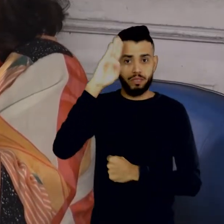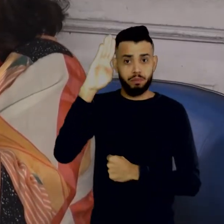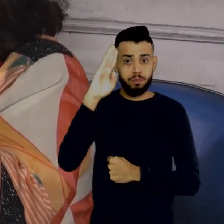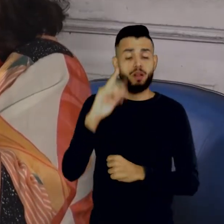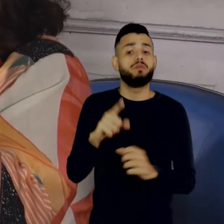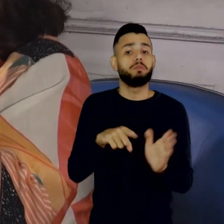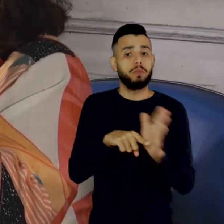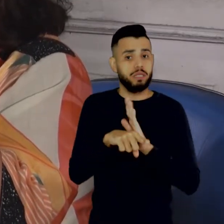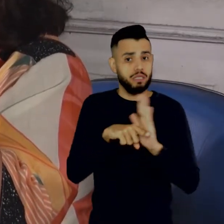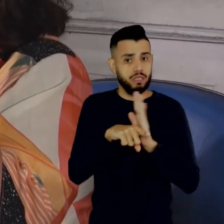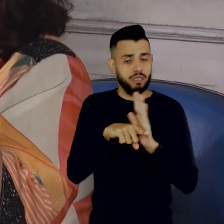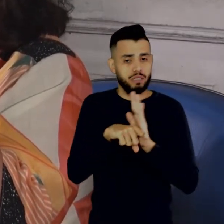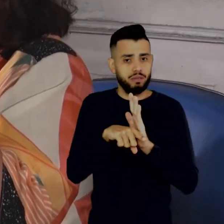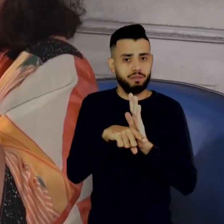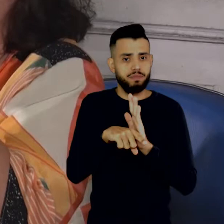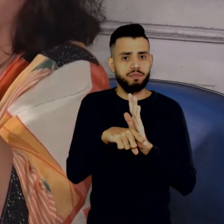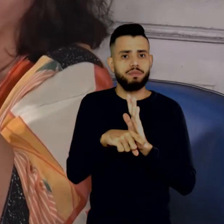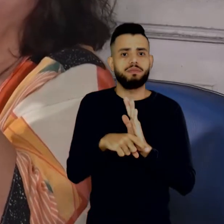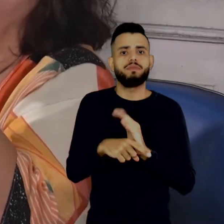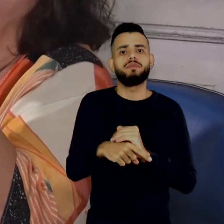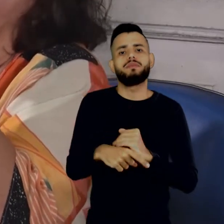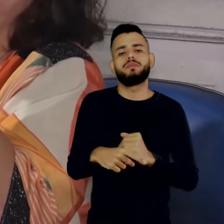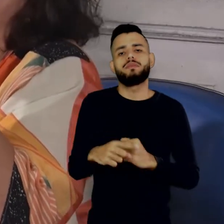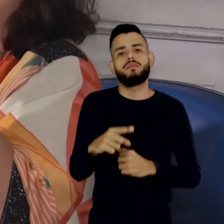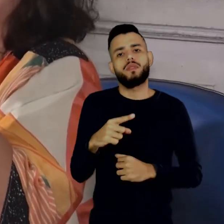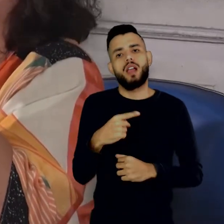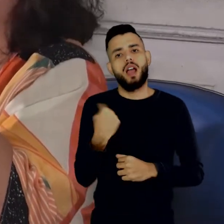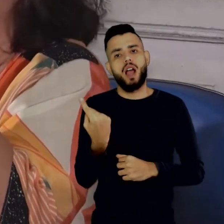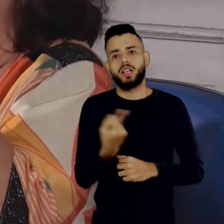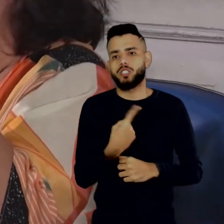nossa pesquisa. E aqui, no caso, a gente não